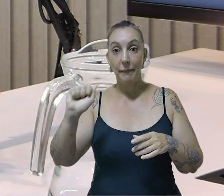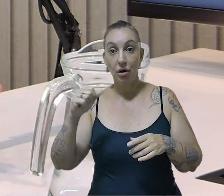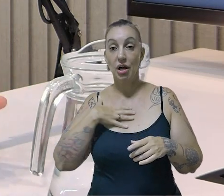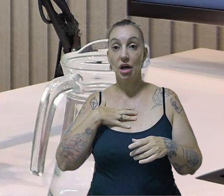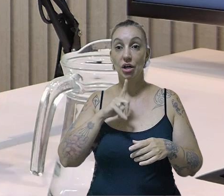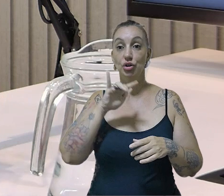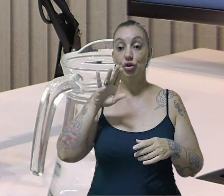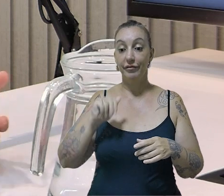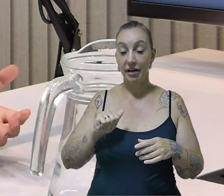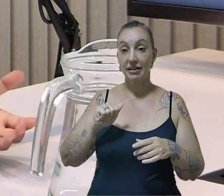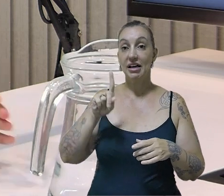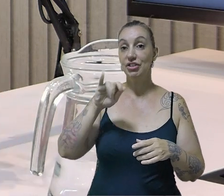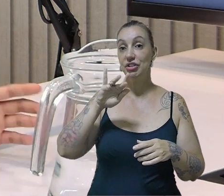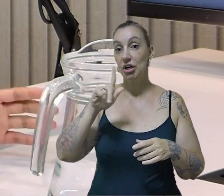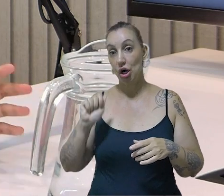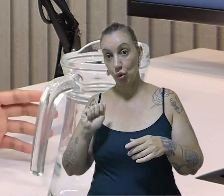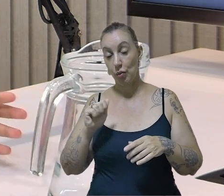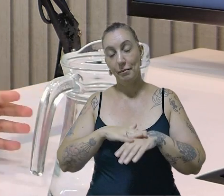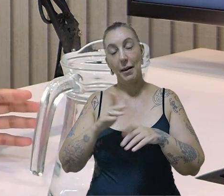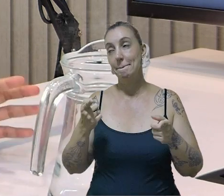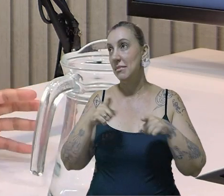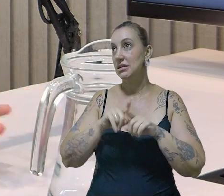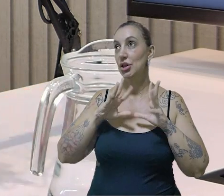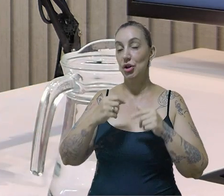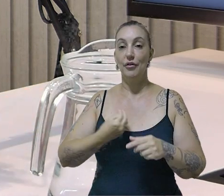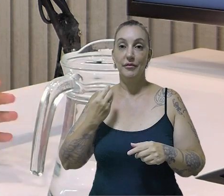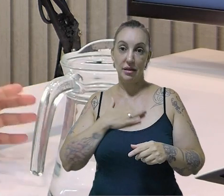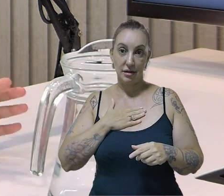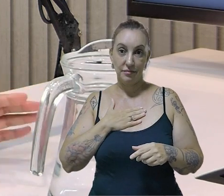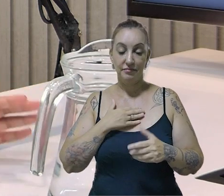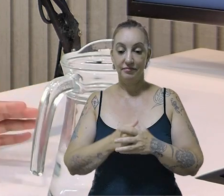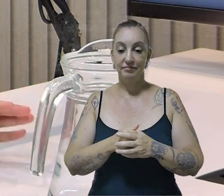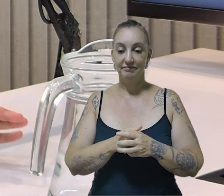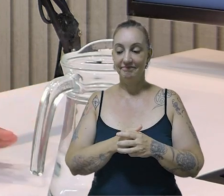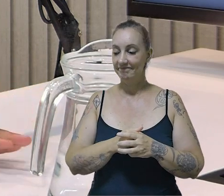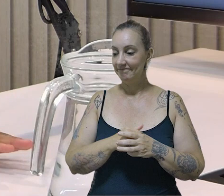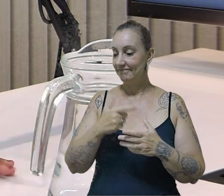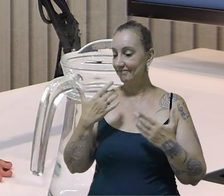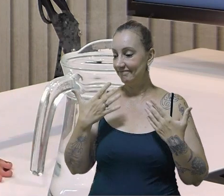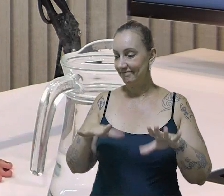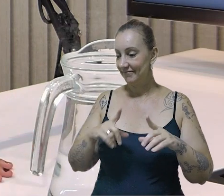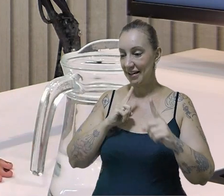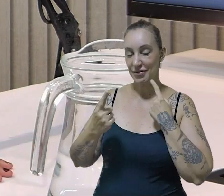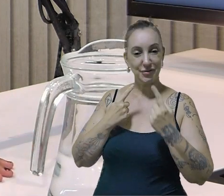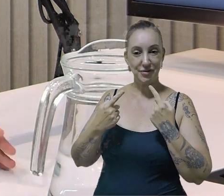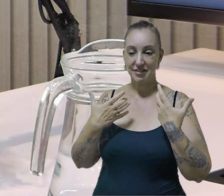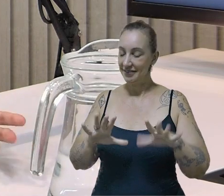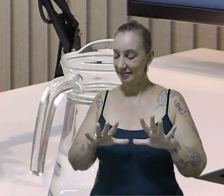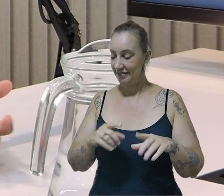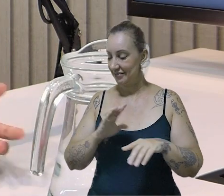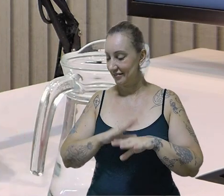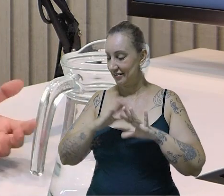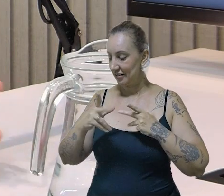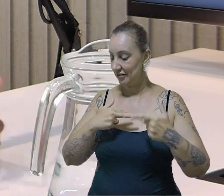Giovana e o Diego que é um mais parceiro de todos da minha vida esse ninguém ninguém quer discutir que enfim